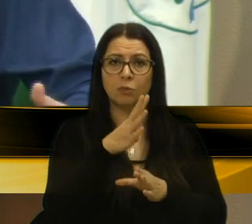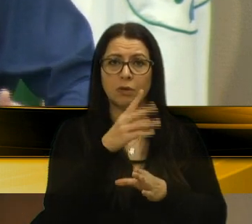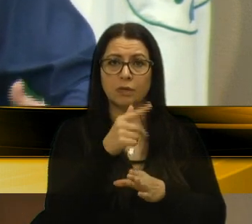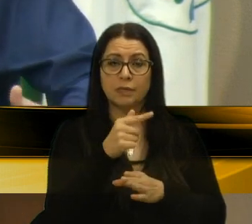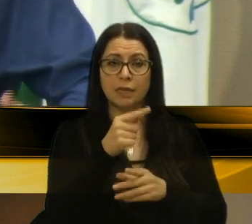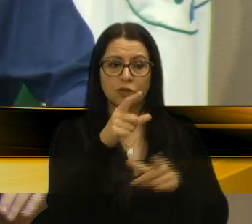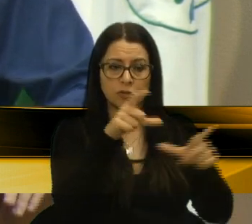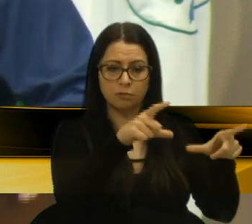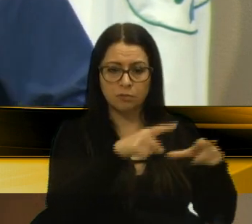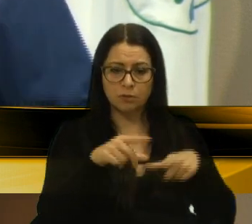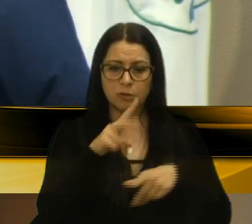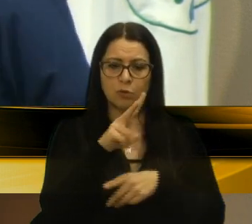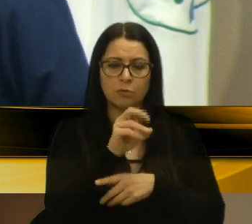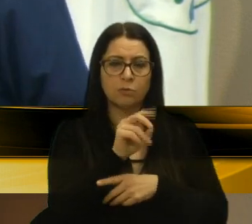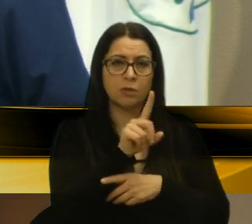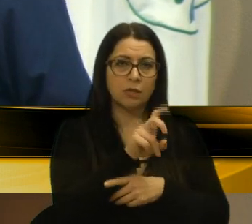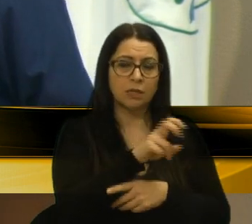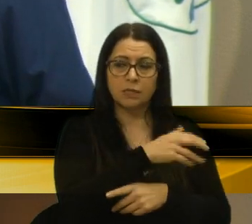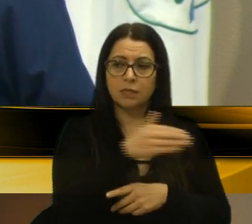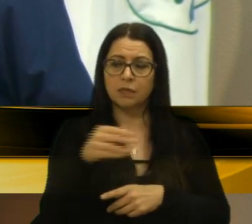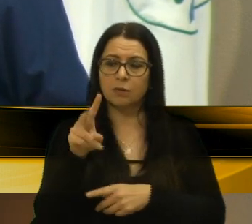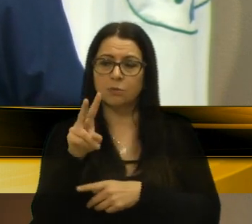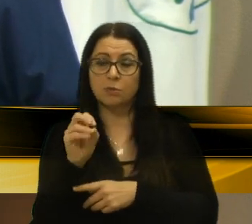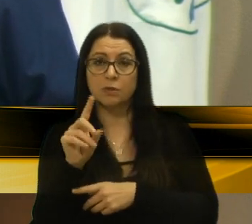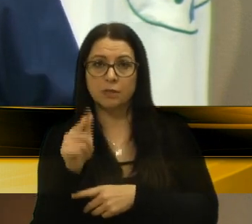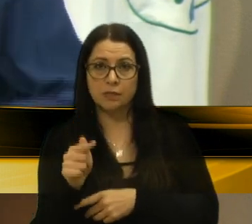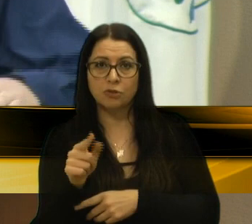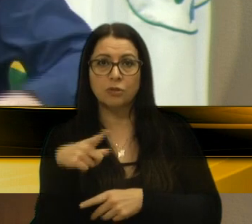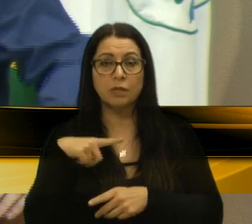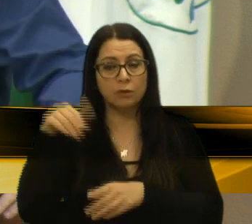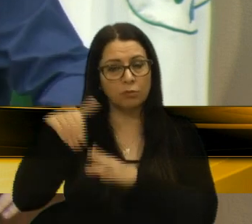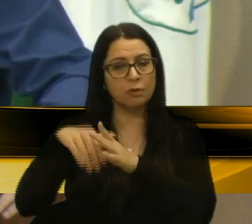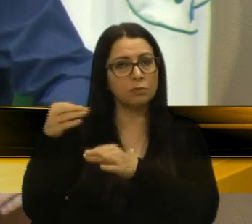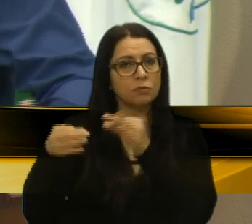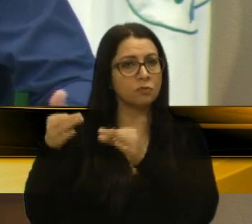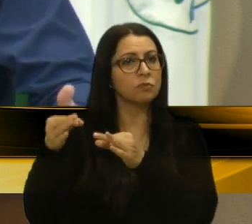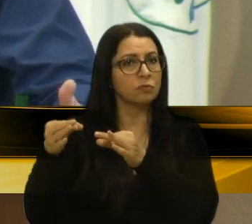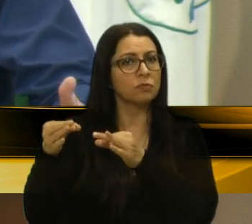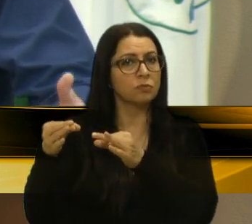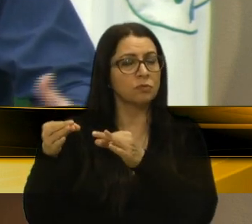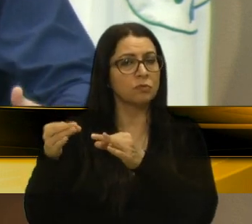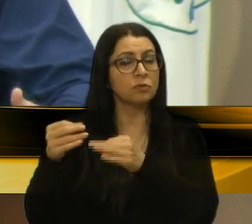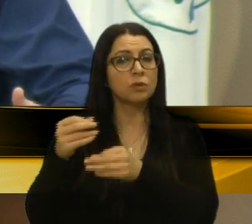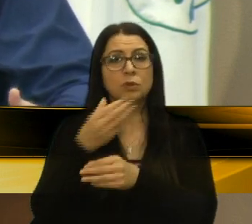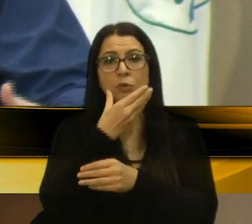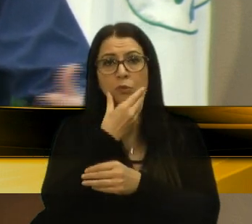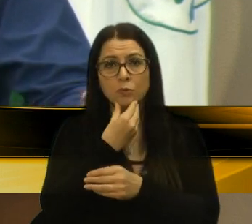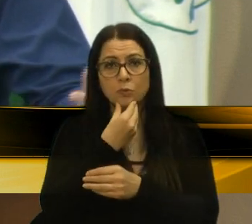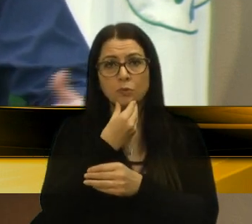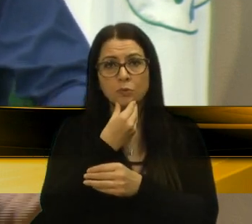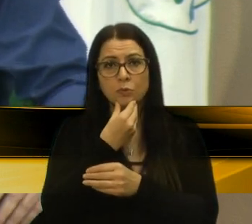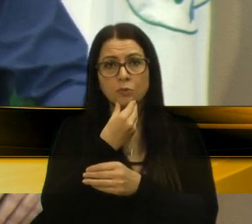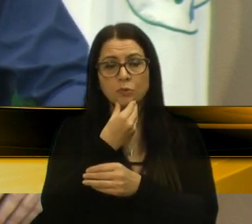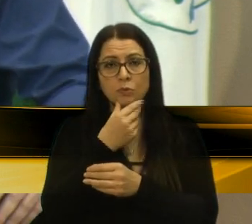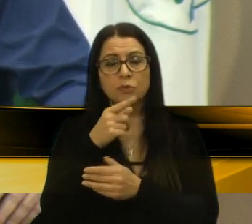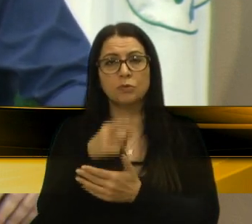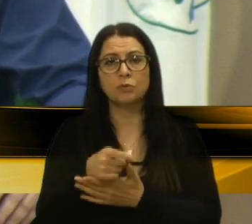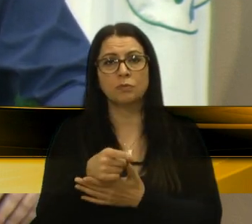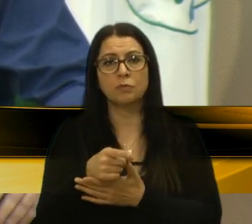casos, de 2015 a 2017, que estão na justiça. E um rapaz,